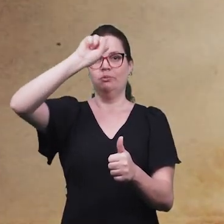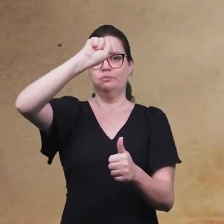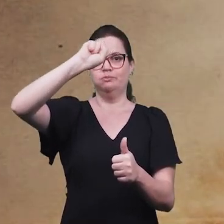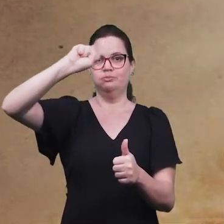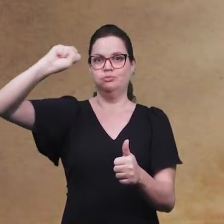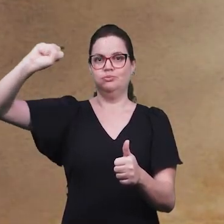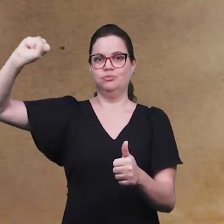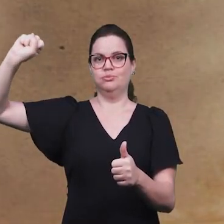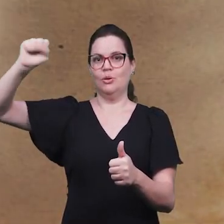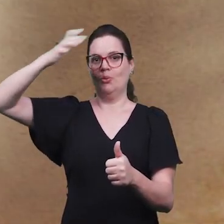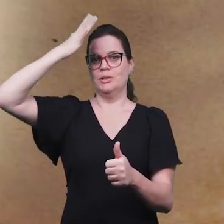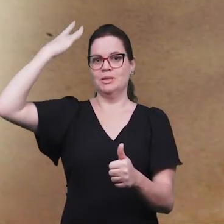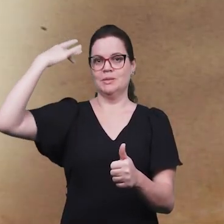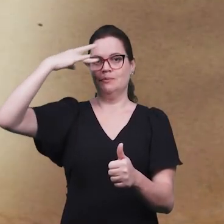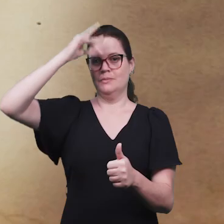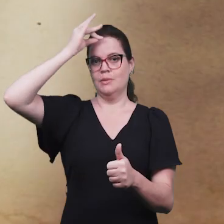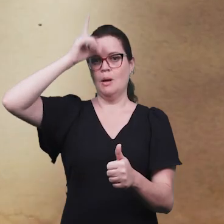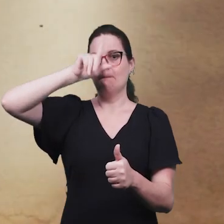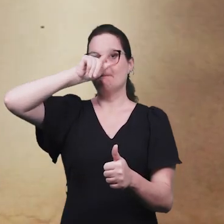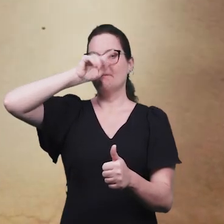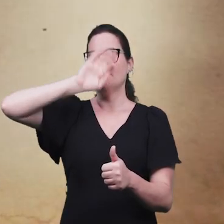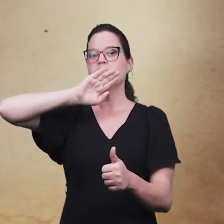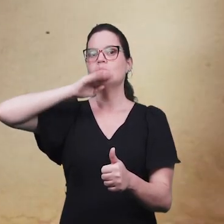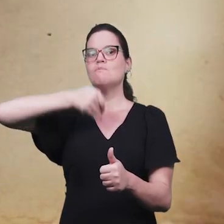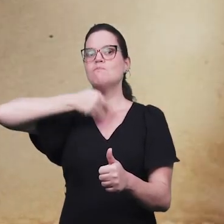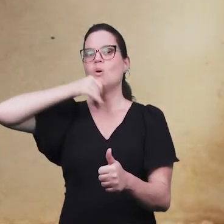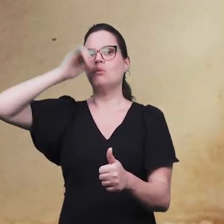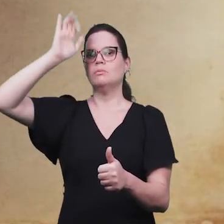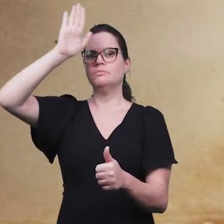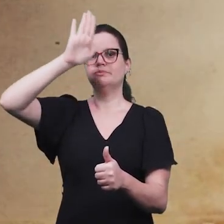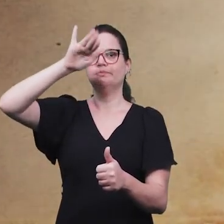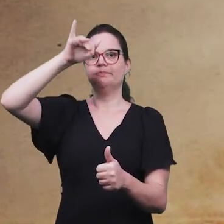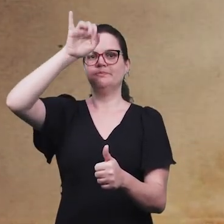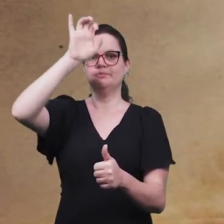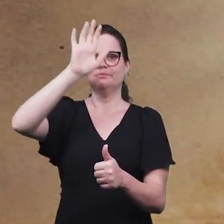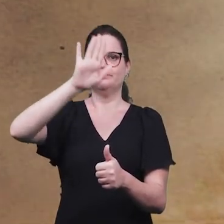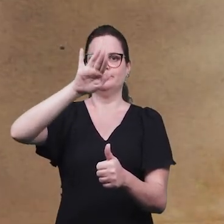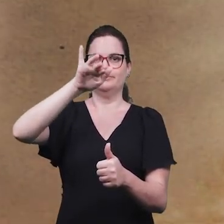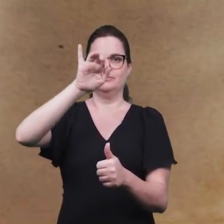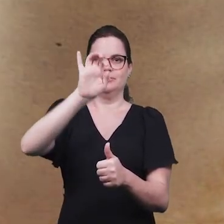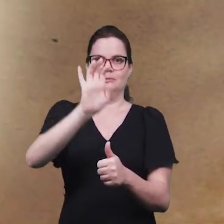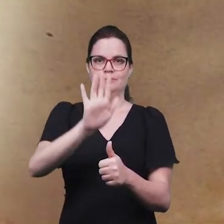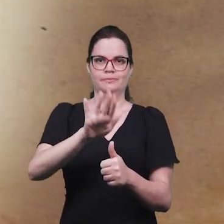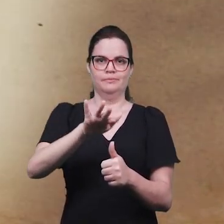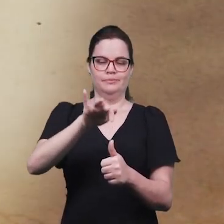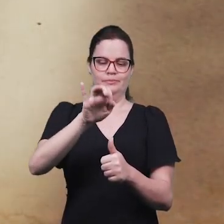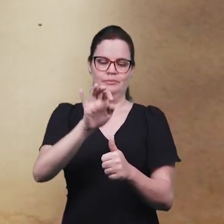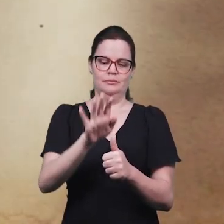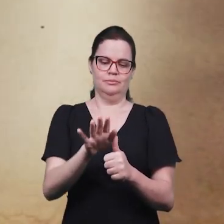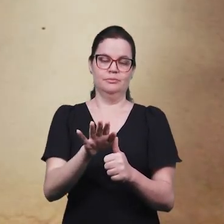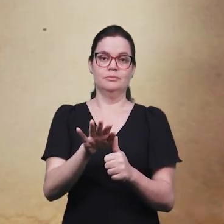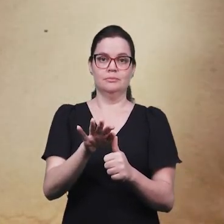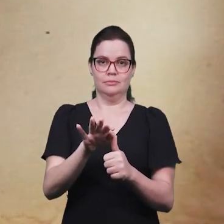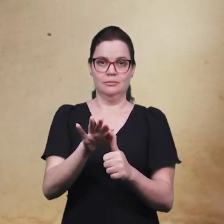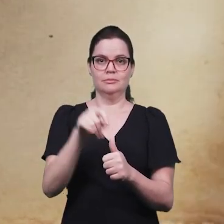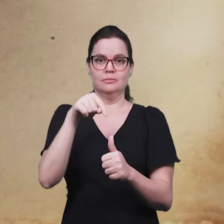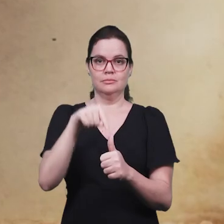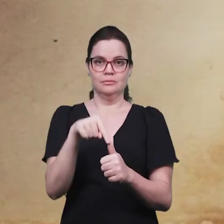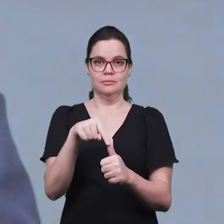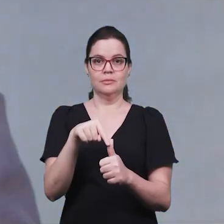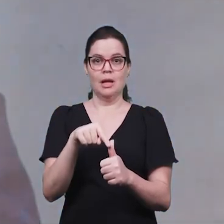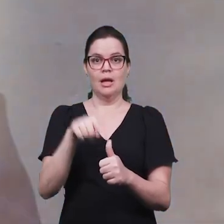céus, e viu o Espírito de Deus descendo como pomba e vindo sobre ele. E eis